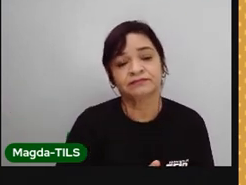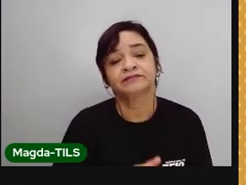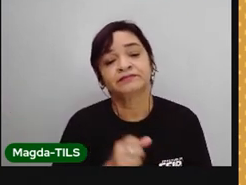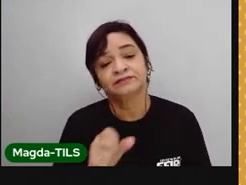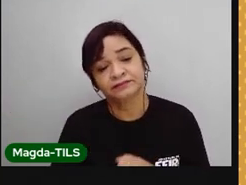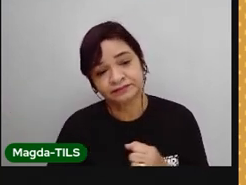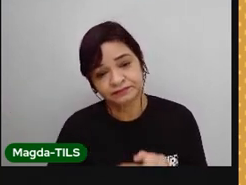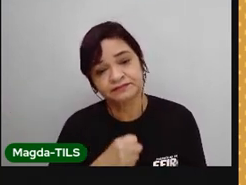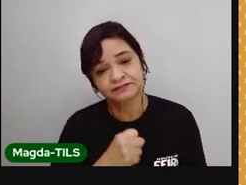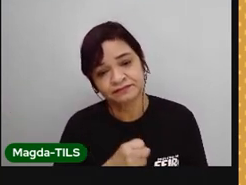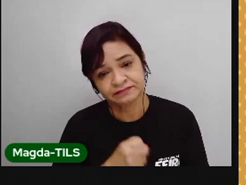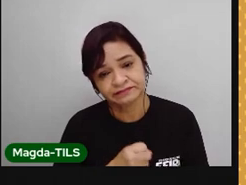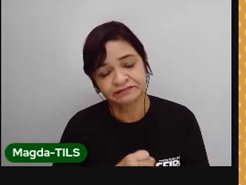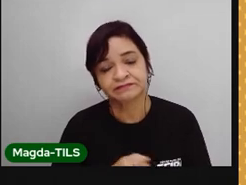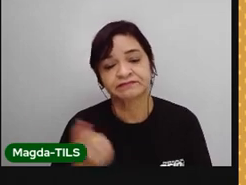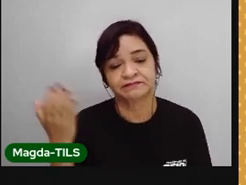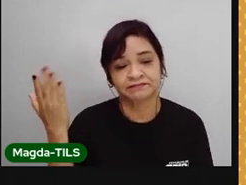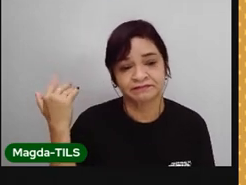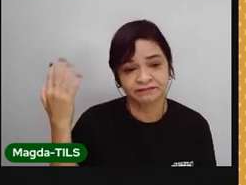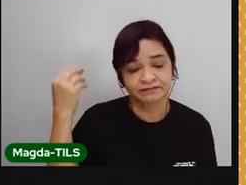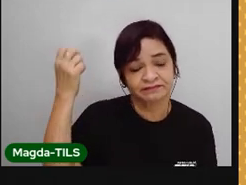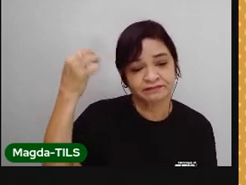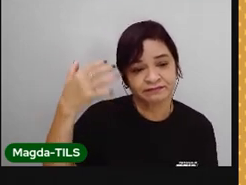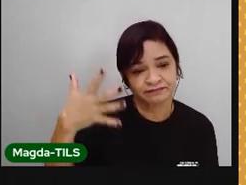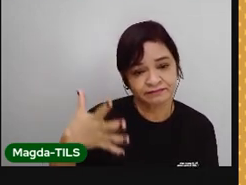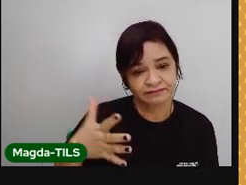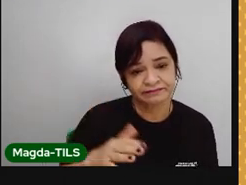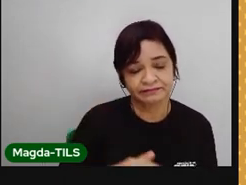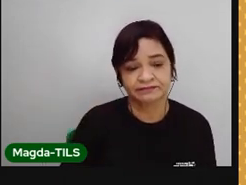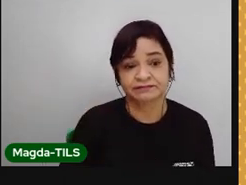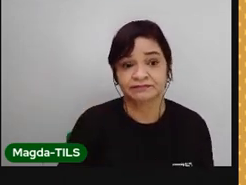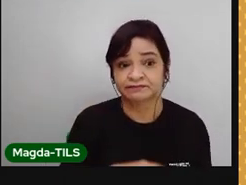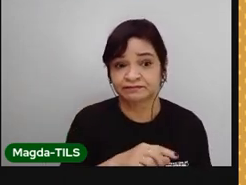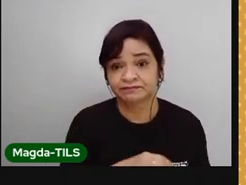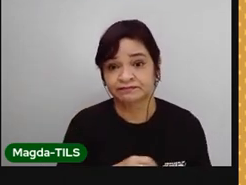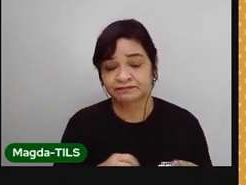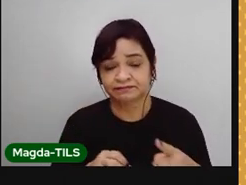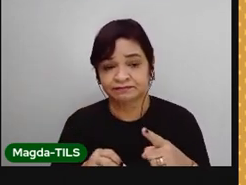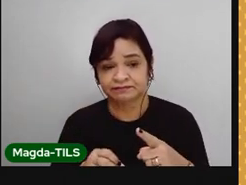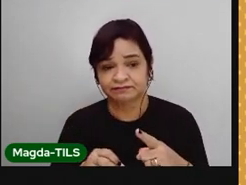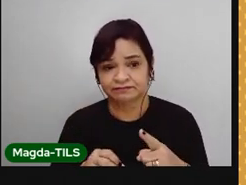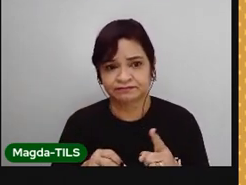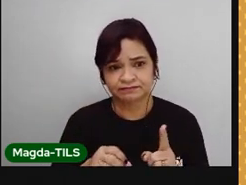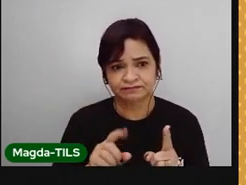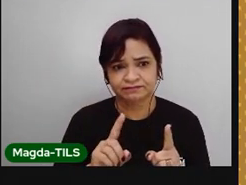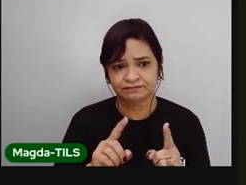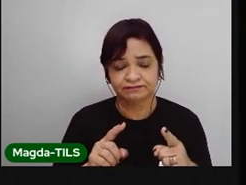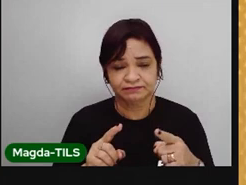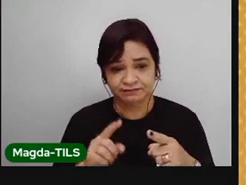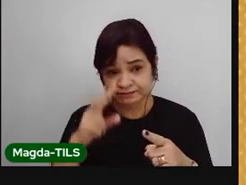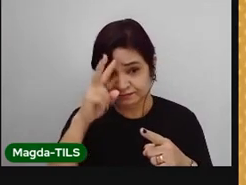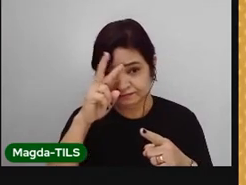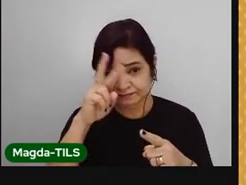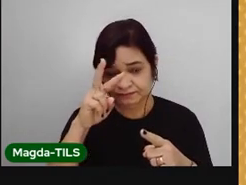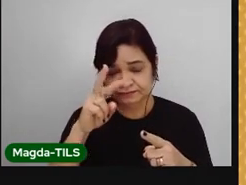viu lá naquele GIF anterior, que a Terra não é retinha, o eixo dela tem essa inclinação.